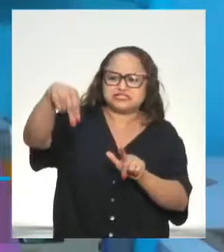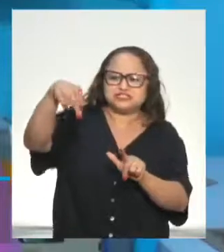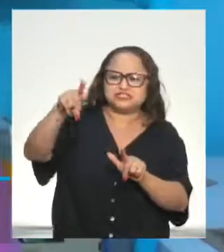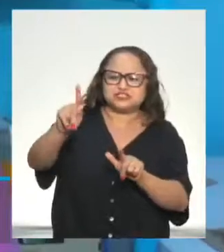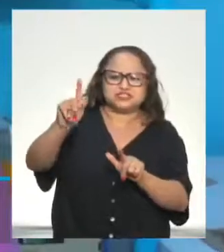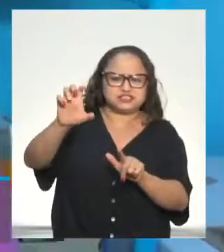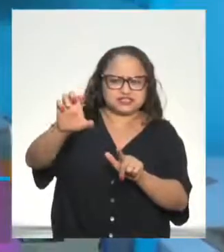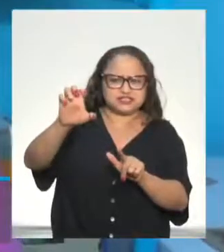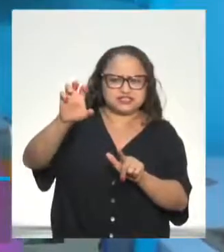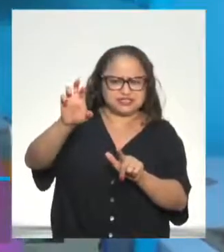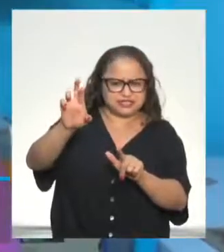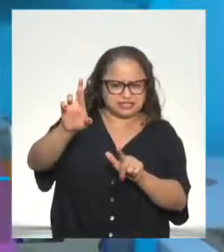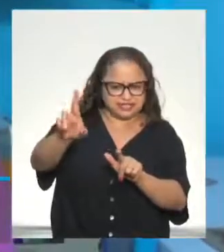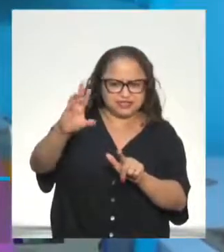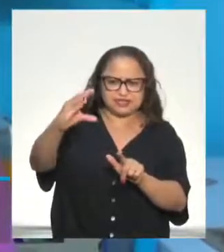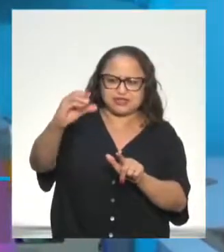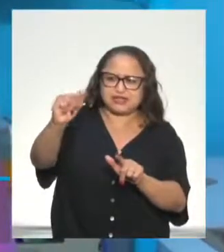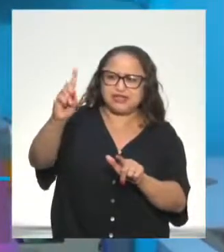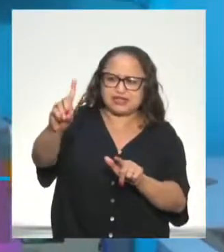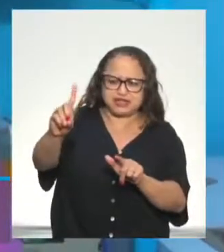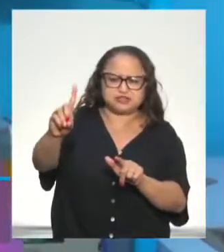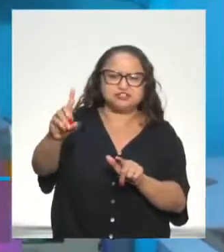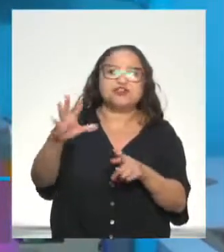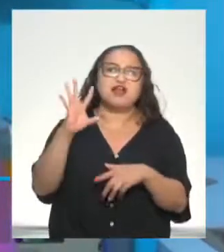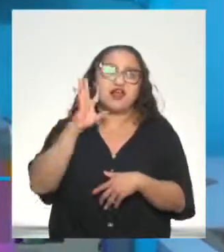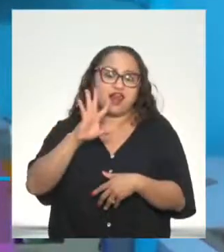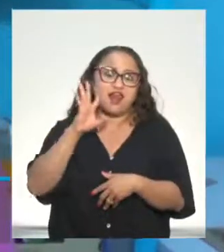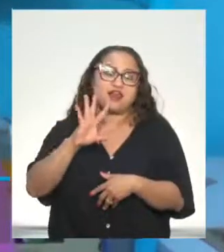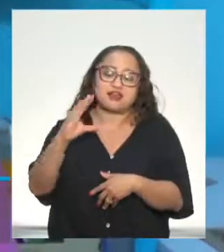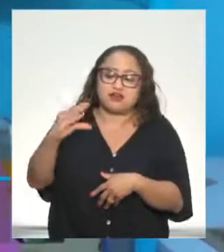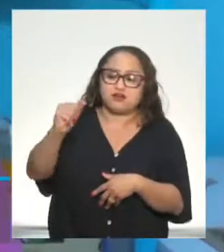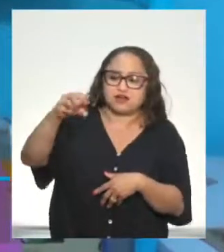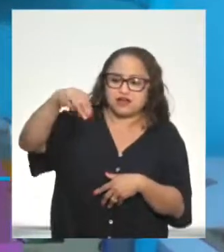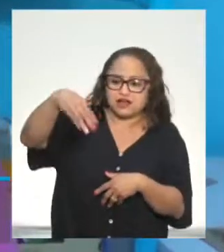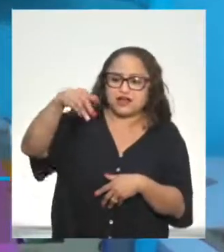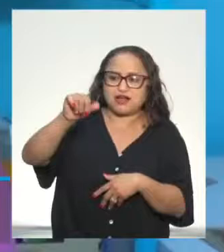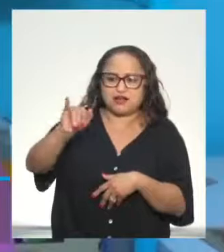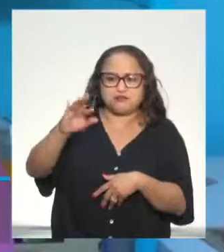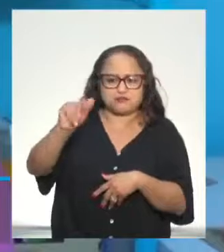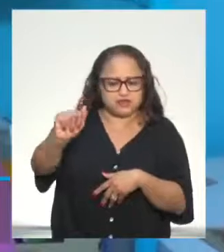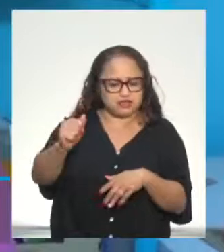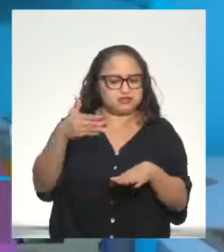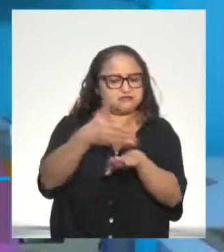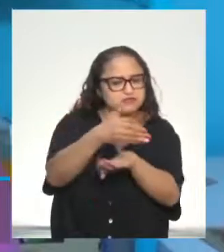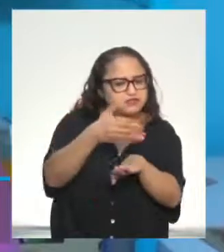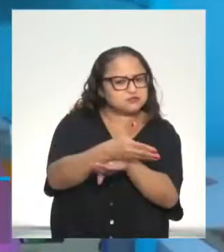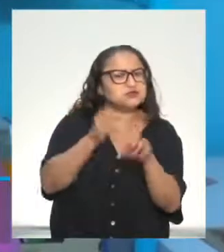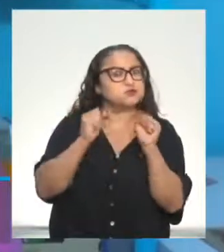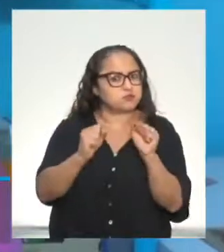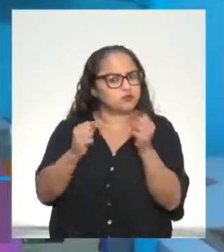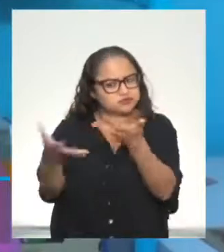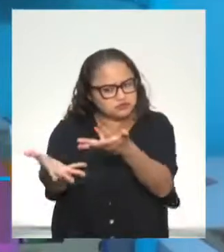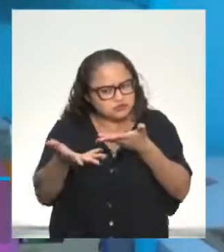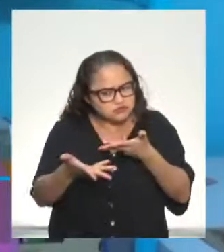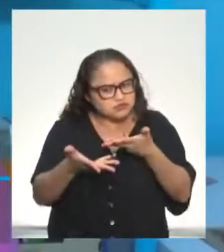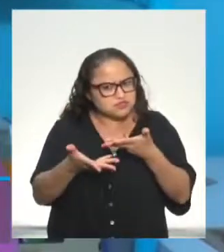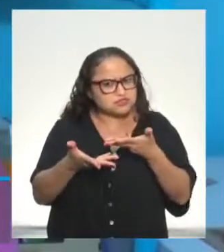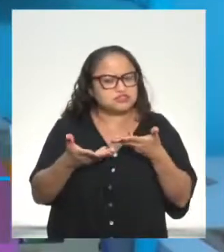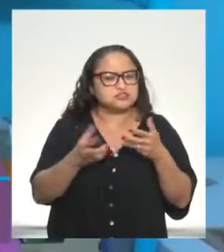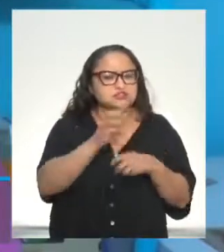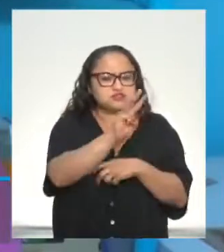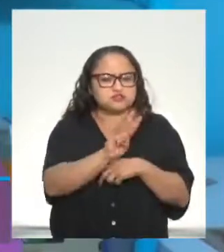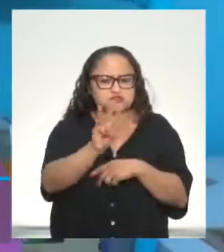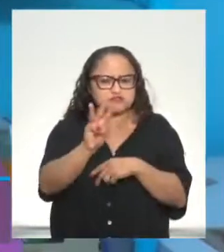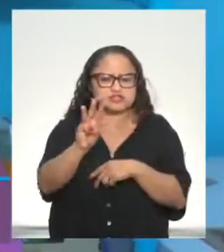muito legal que a Camila já tenha participado. E se vocês quiserem também, pessoal, podem vir participar aqui conosco. Entrem no site lá